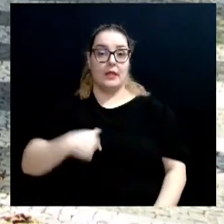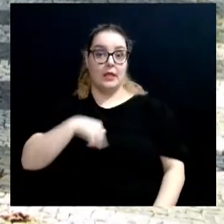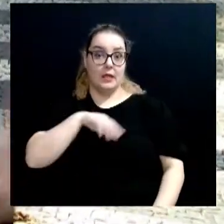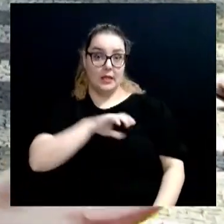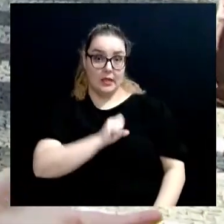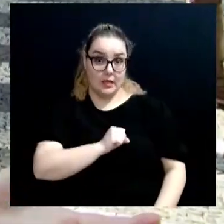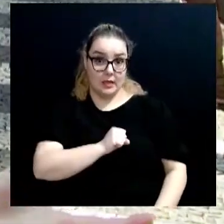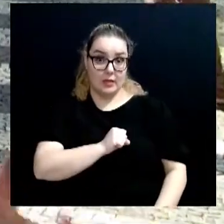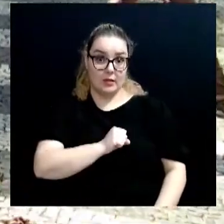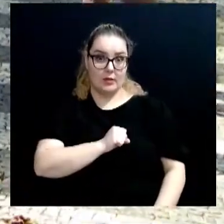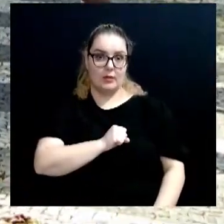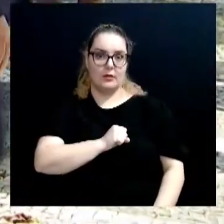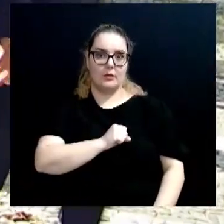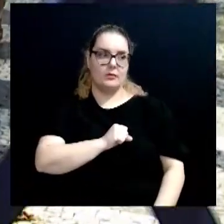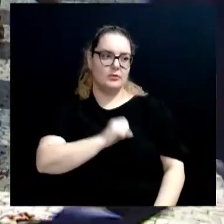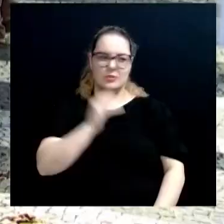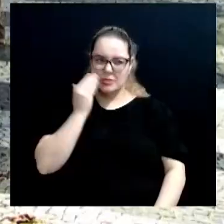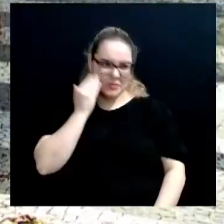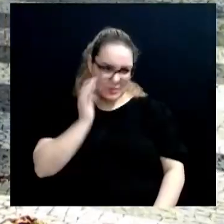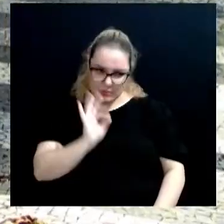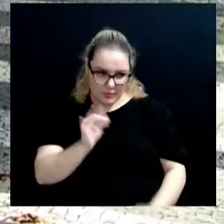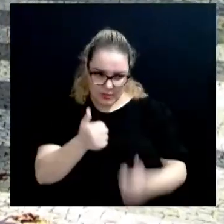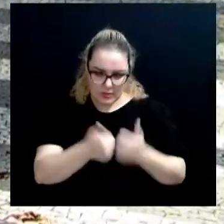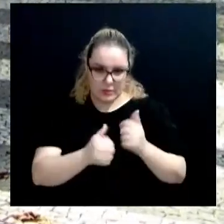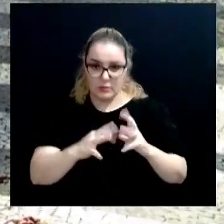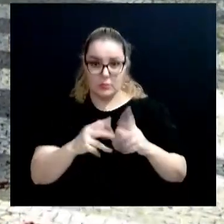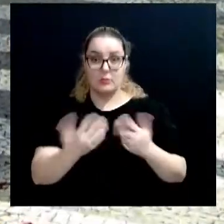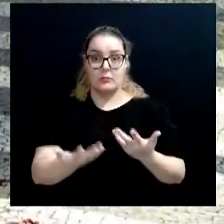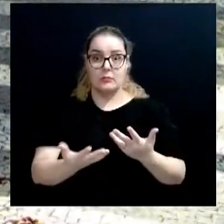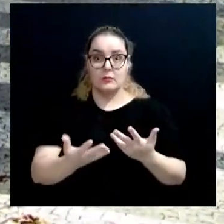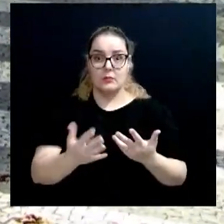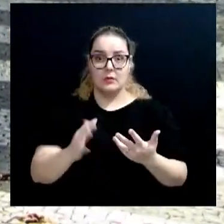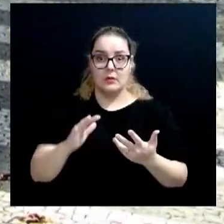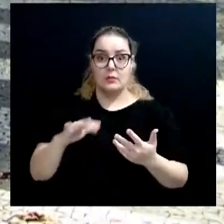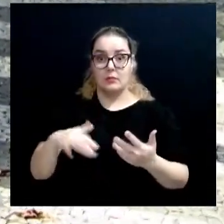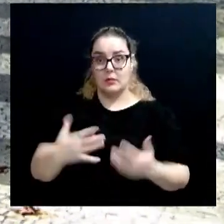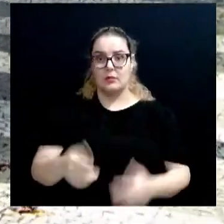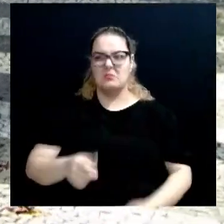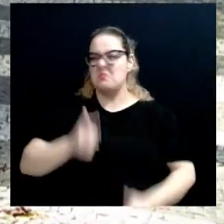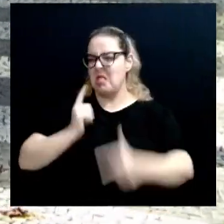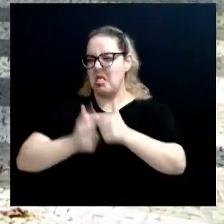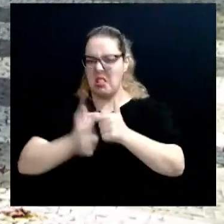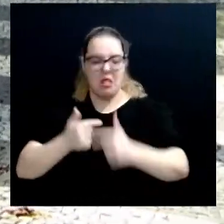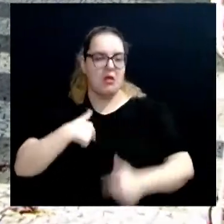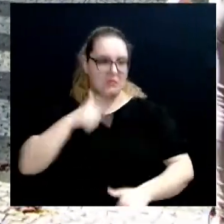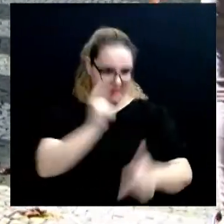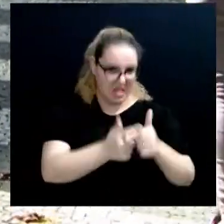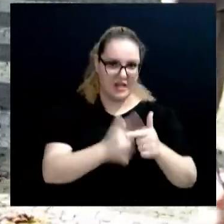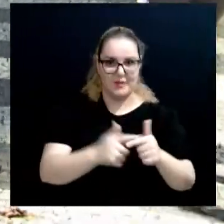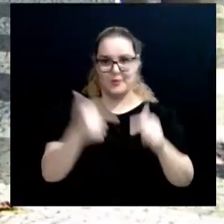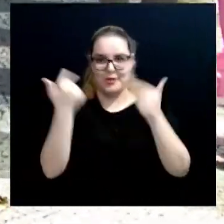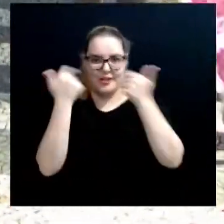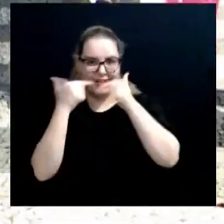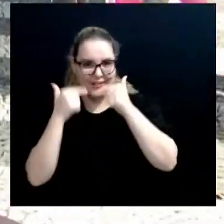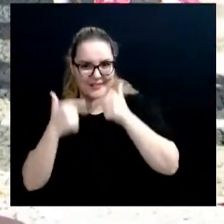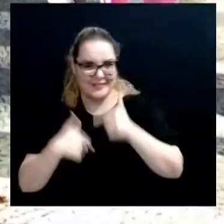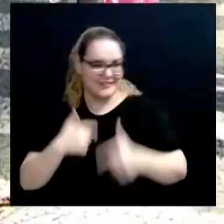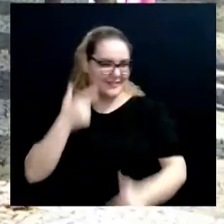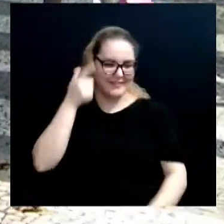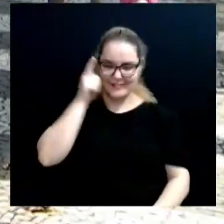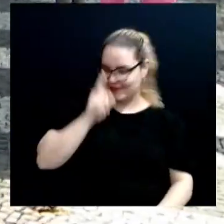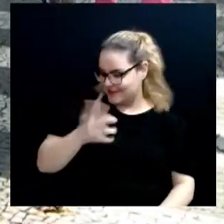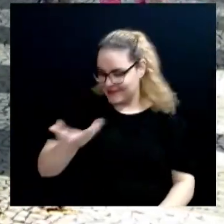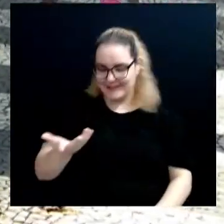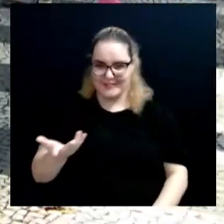de não entender muito de futebol, mas quando precisar xingar eu xingo, quando precisa dar risada eu dou risada. E o